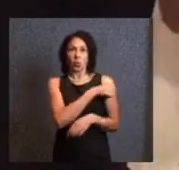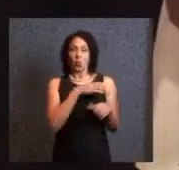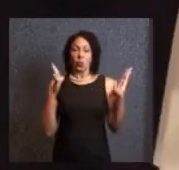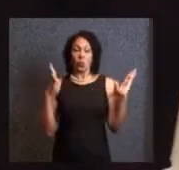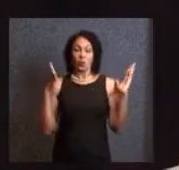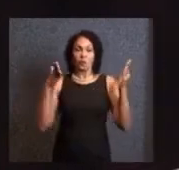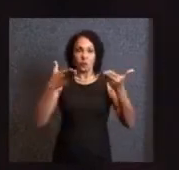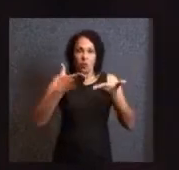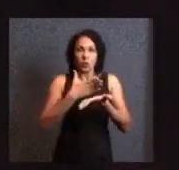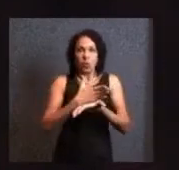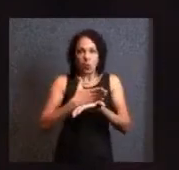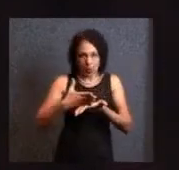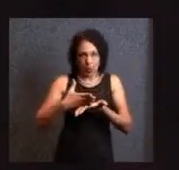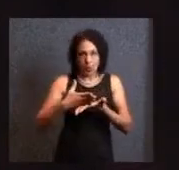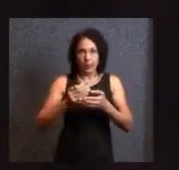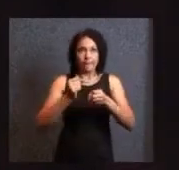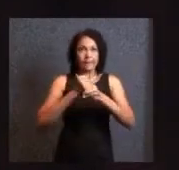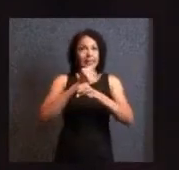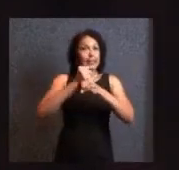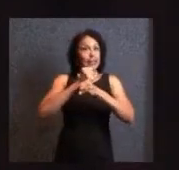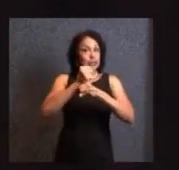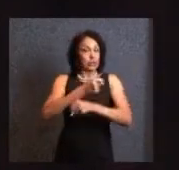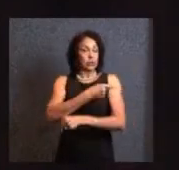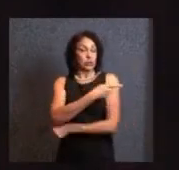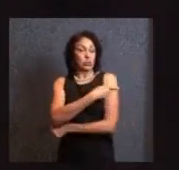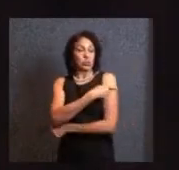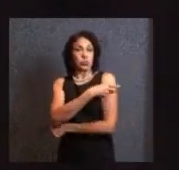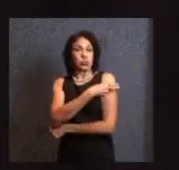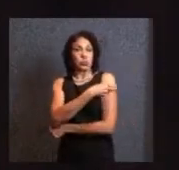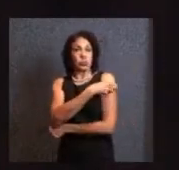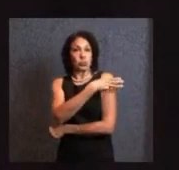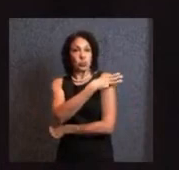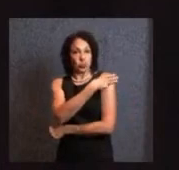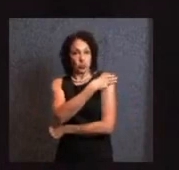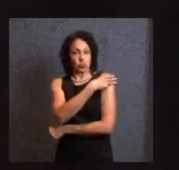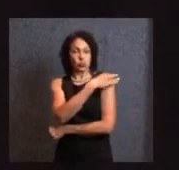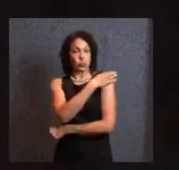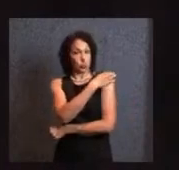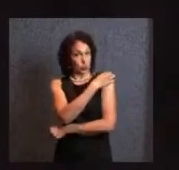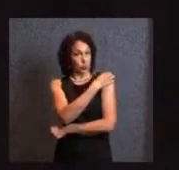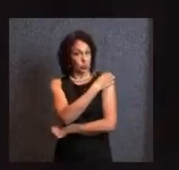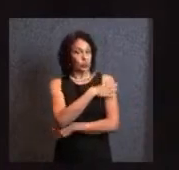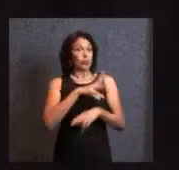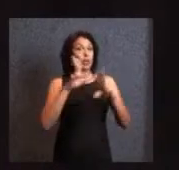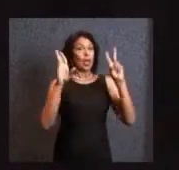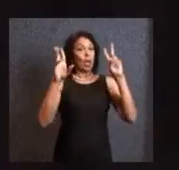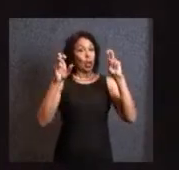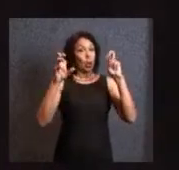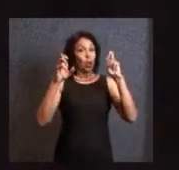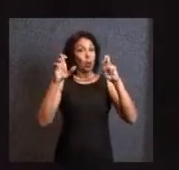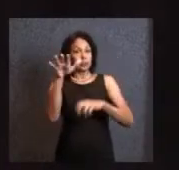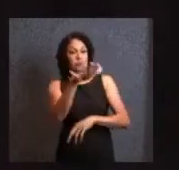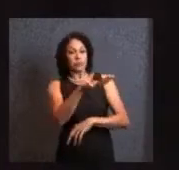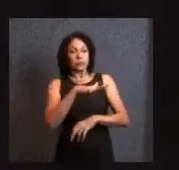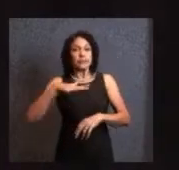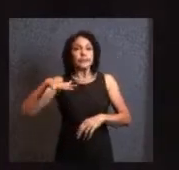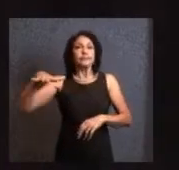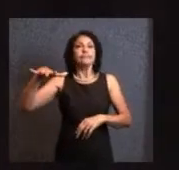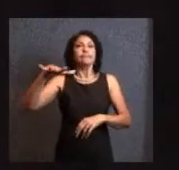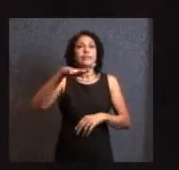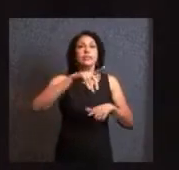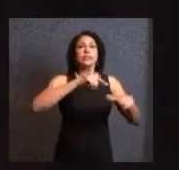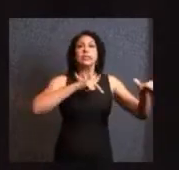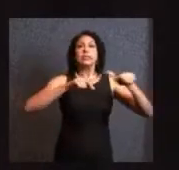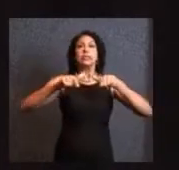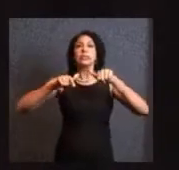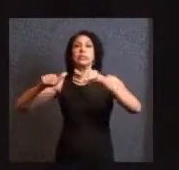iniciais sejam para anos iniciais, a temática geral ela será trabalhada em todos